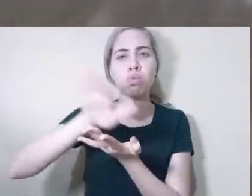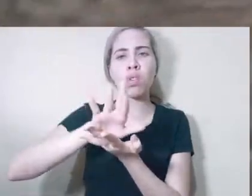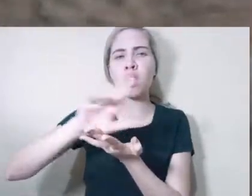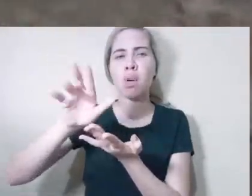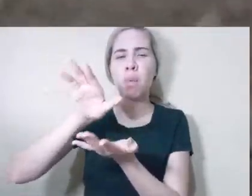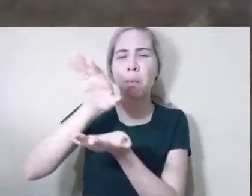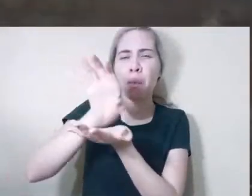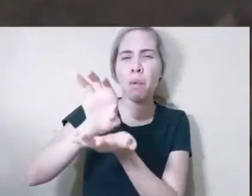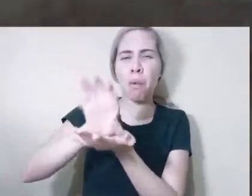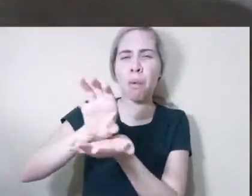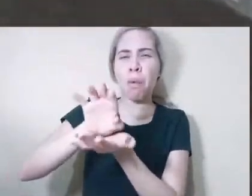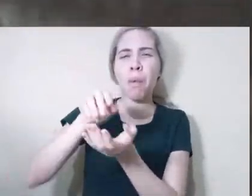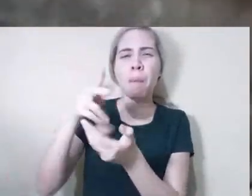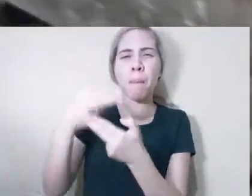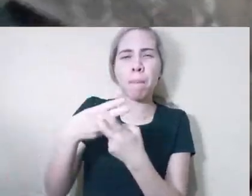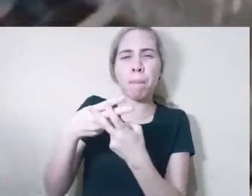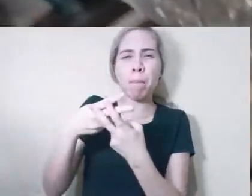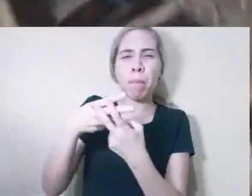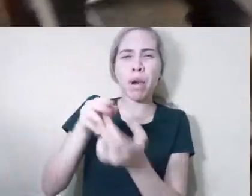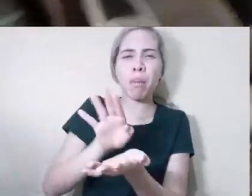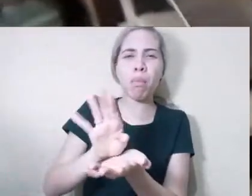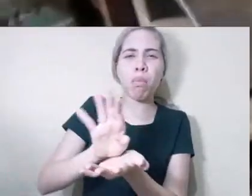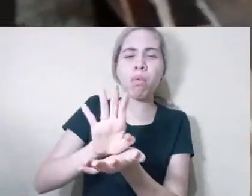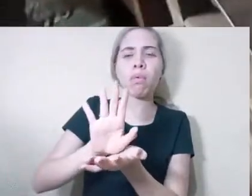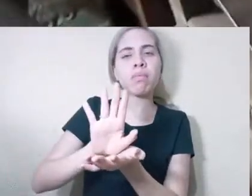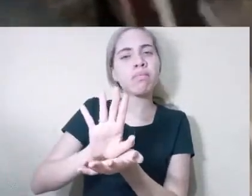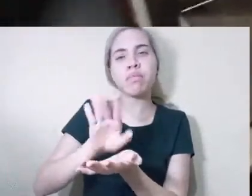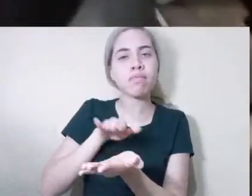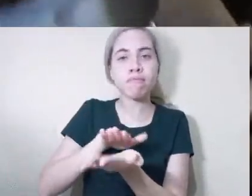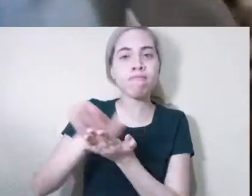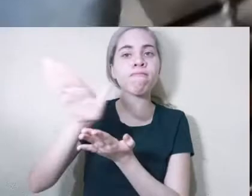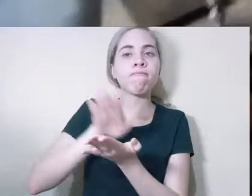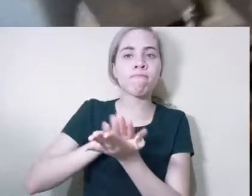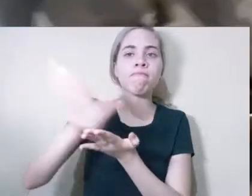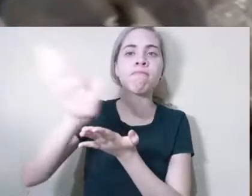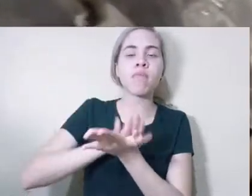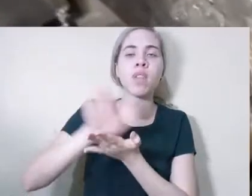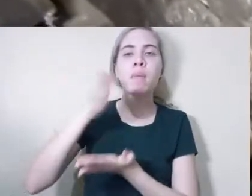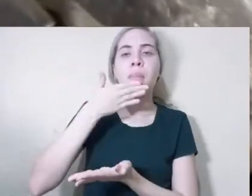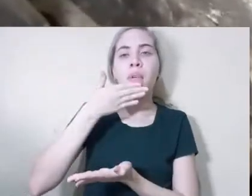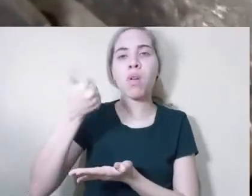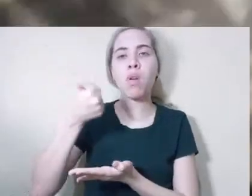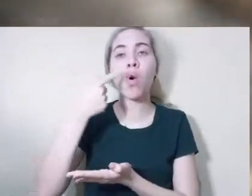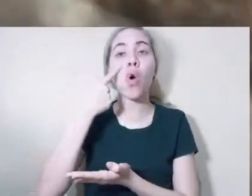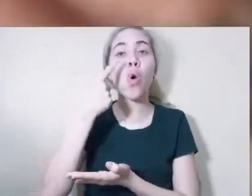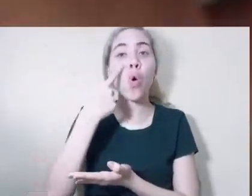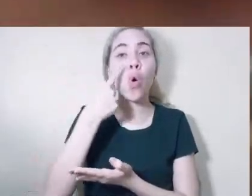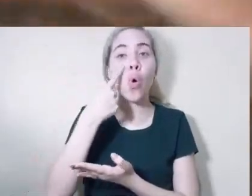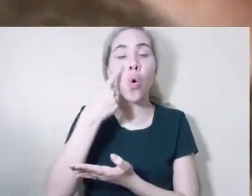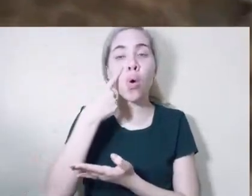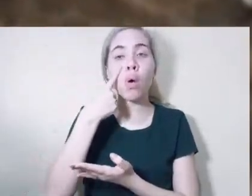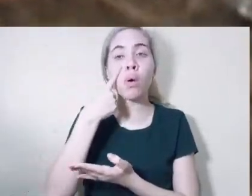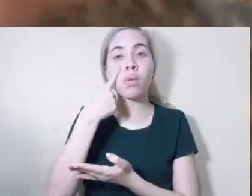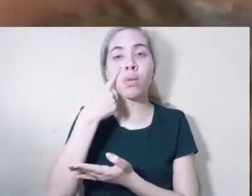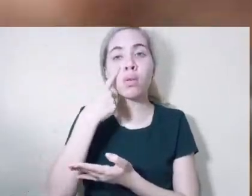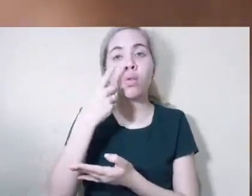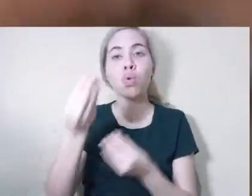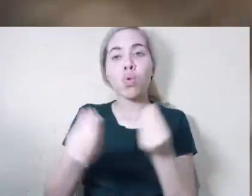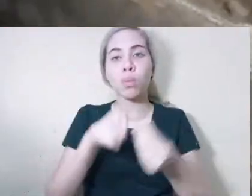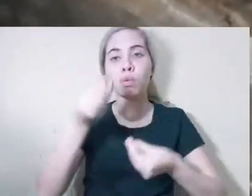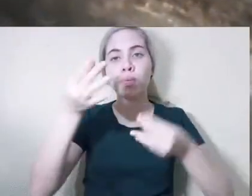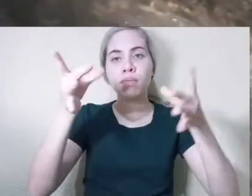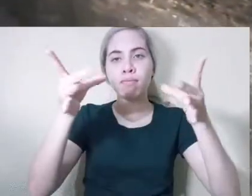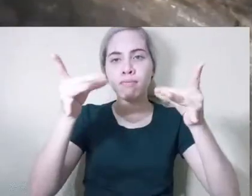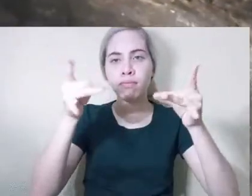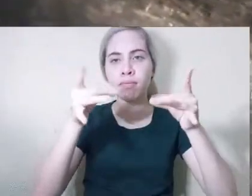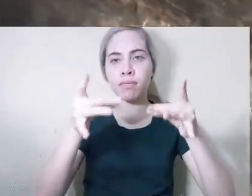não morde a guarda, né? Vamos lá. Só mostra a posição que fica. Olha lá, gente. Deixa eu tentar pegar bem